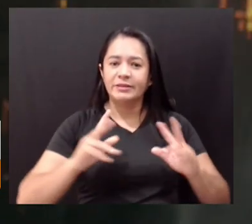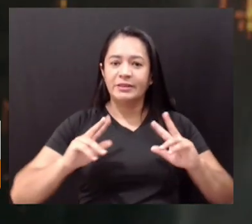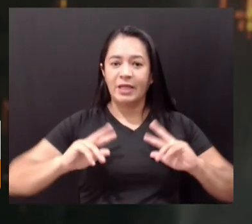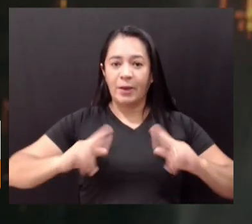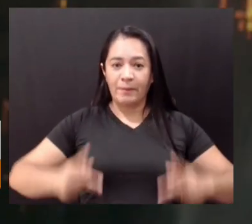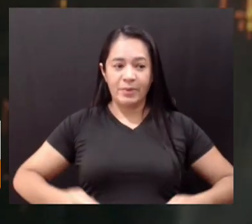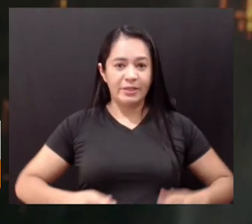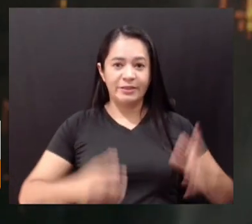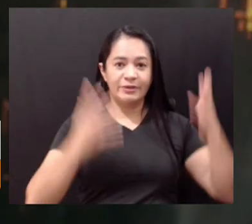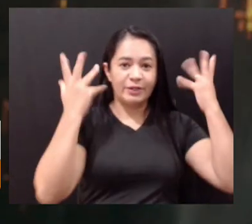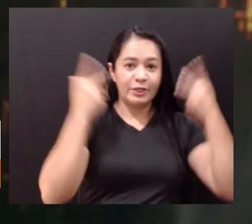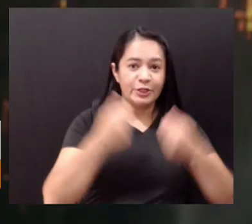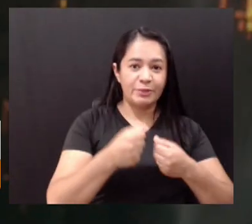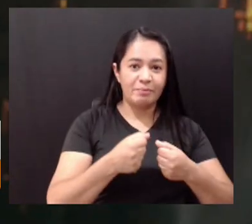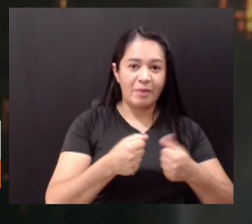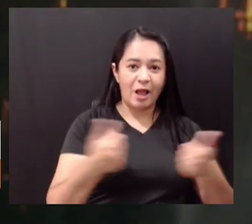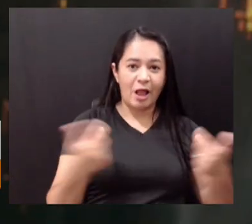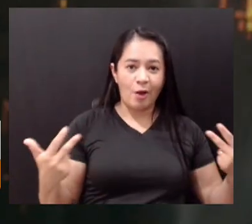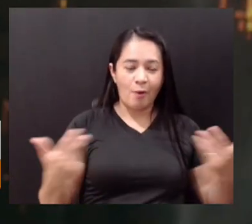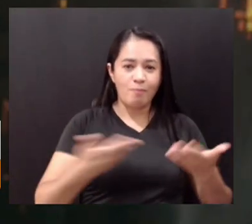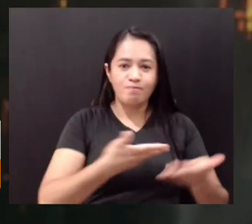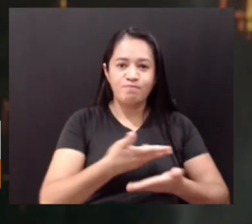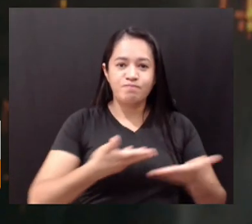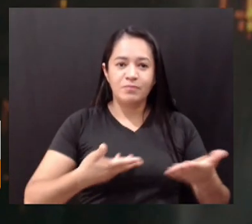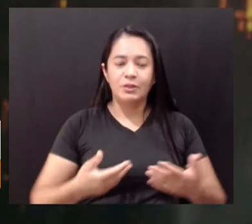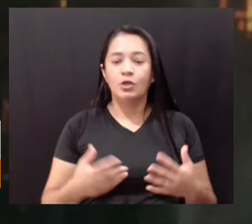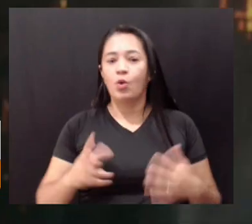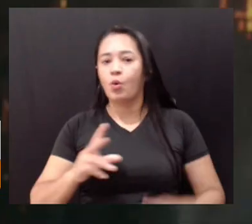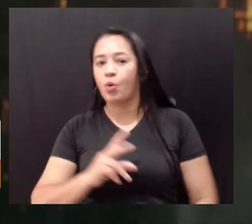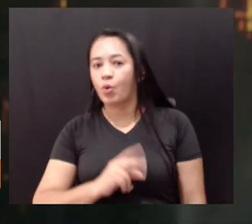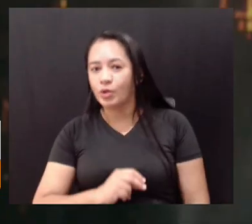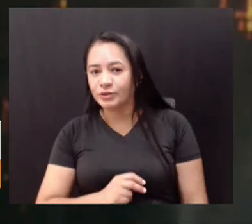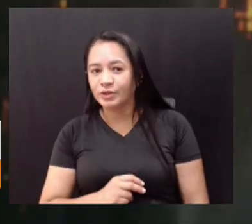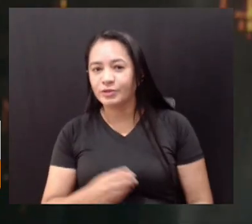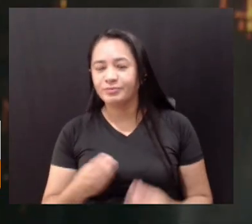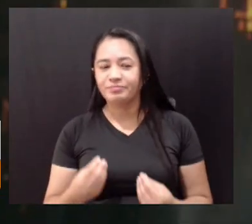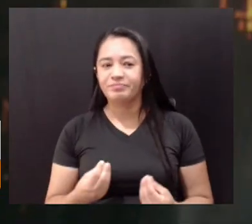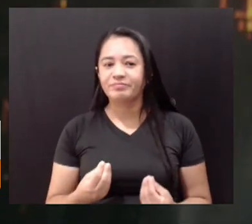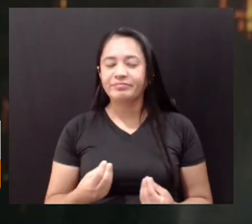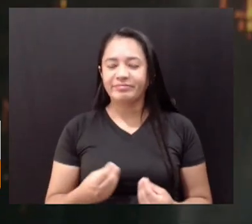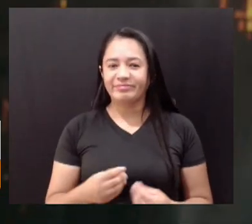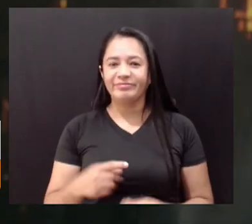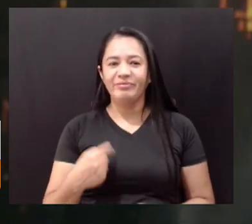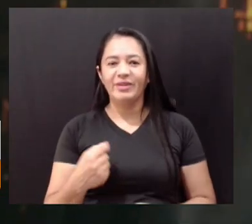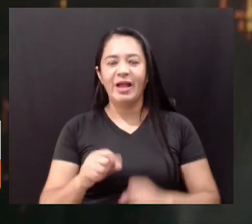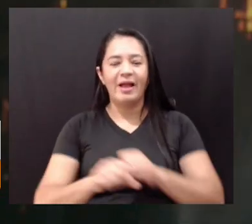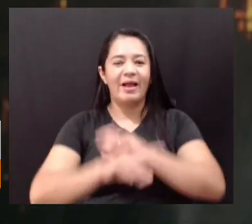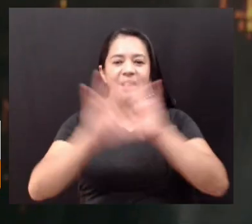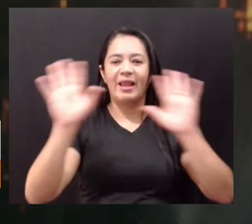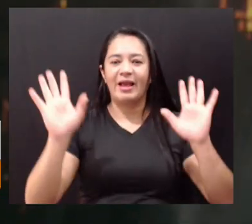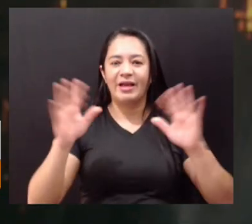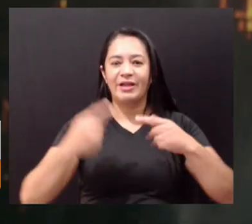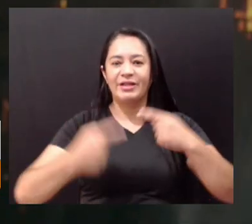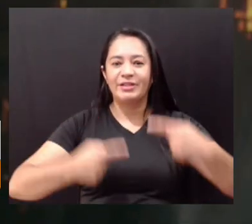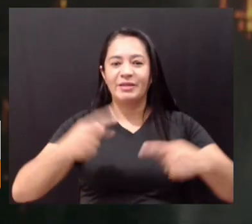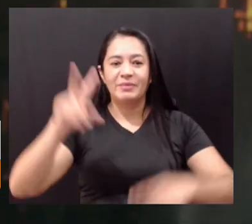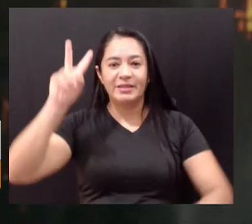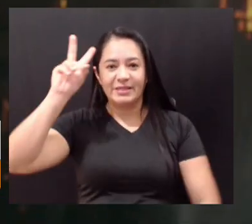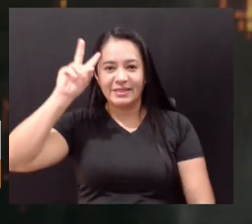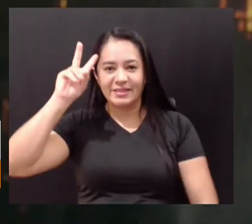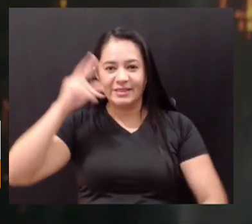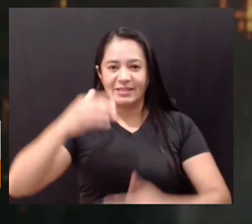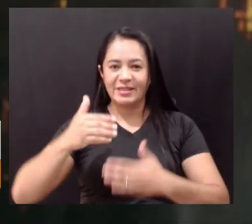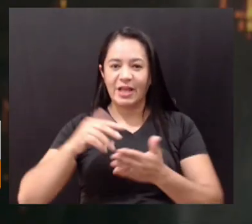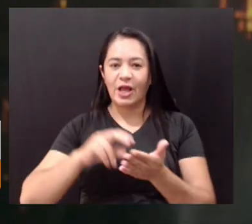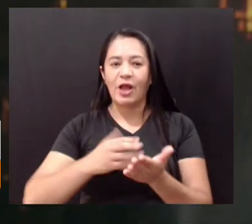Olha, muita coisa para a gente falar sobre esse assunto que nós vamos, claro, debater na segunda-feira. A partir das 8 da manhã temos